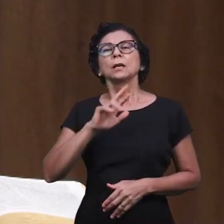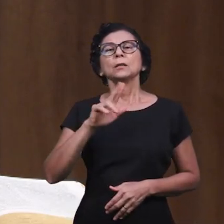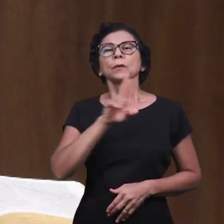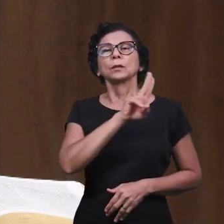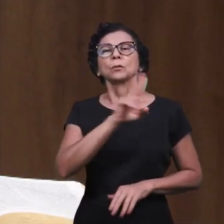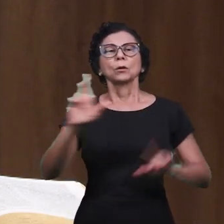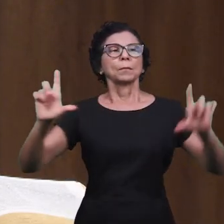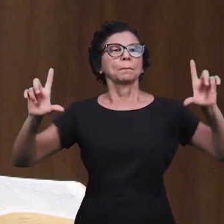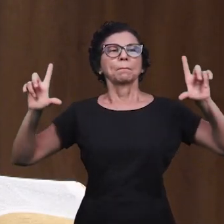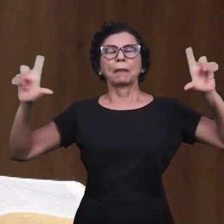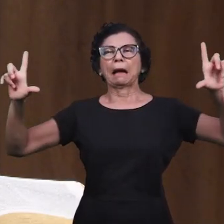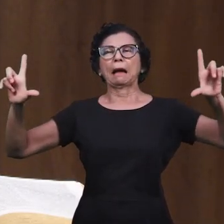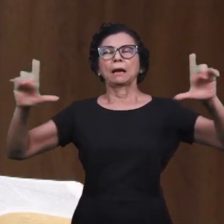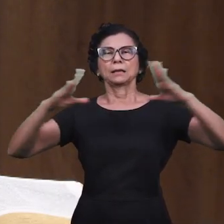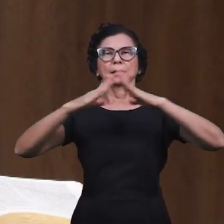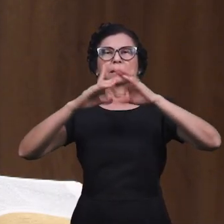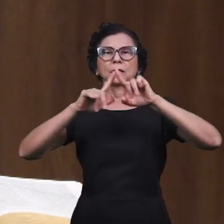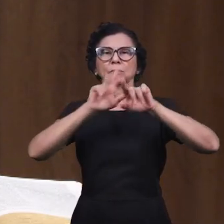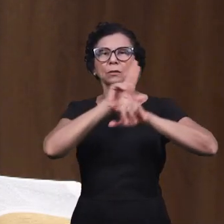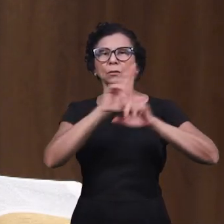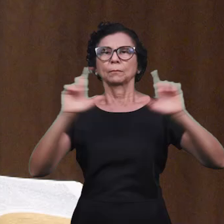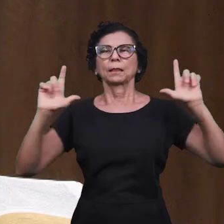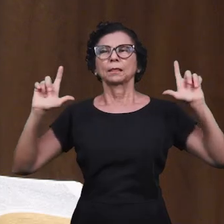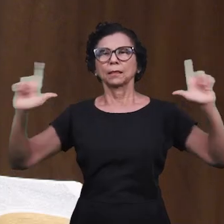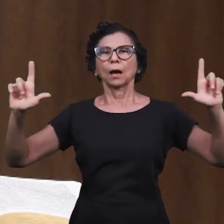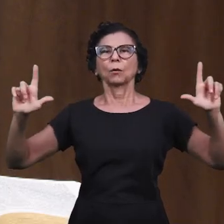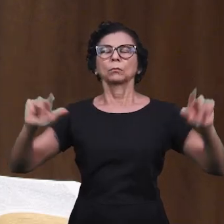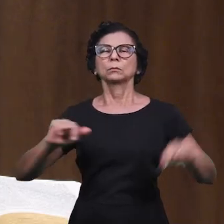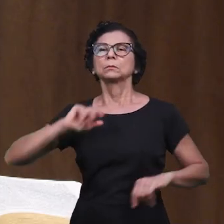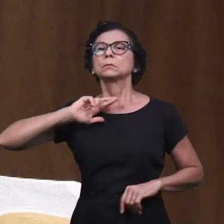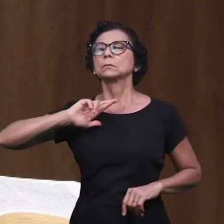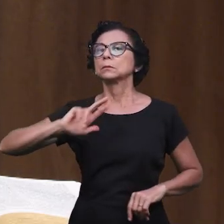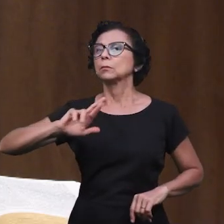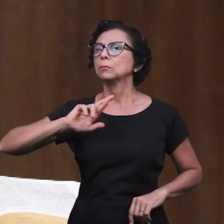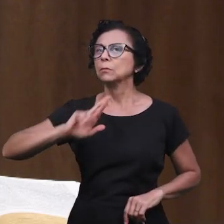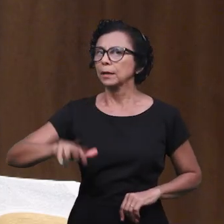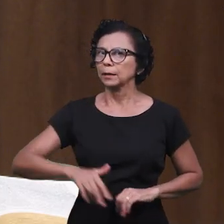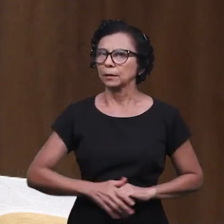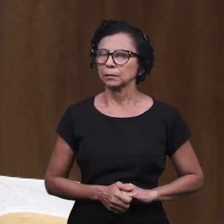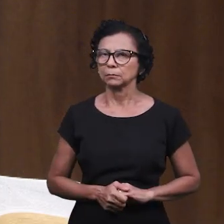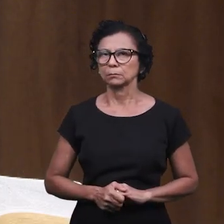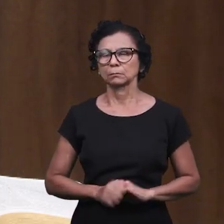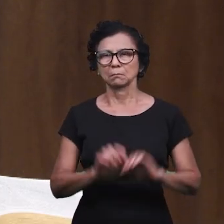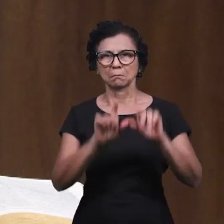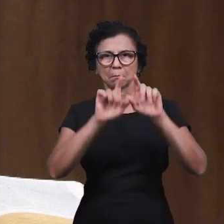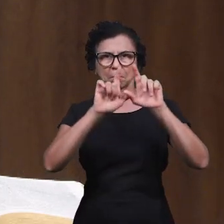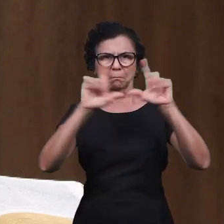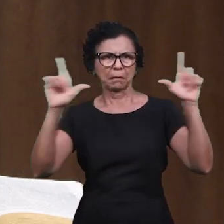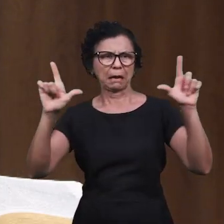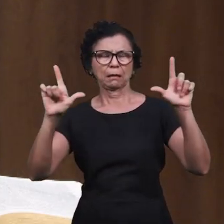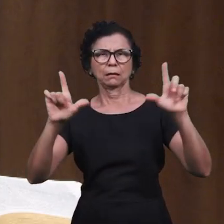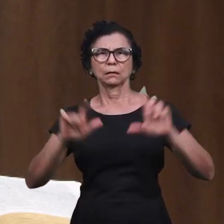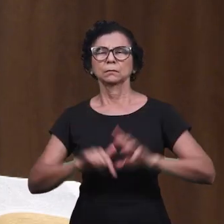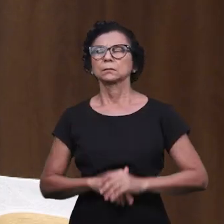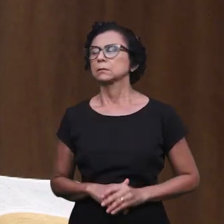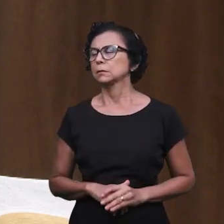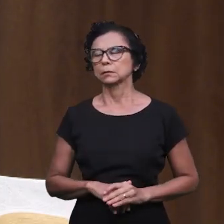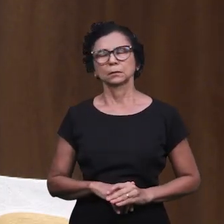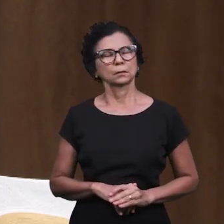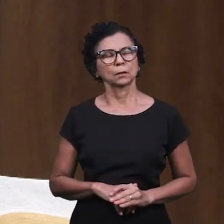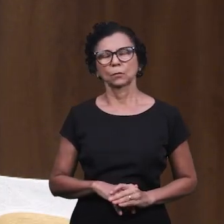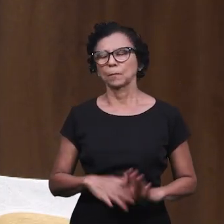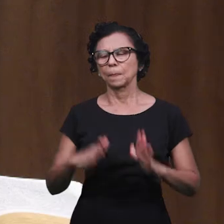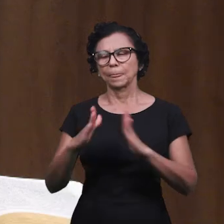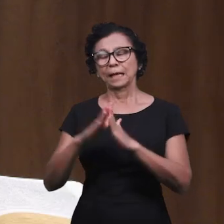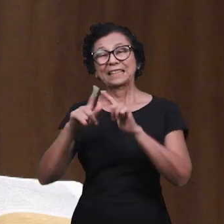religião, mas estamos falando de uma igreja que é corpo, porque ela é corpo, porque o Espírito